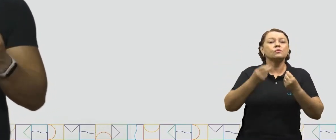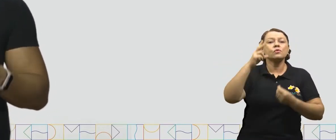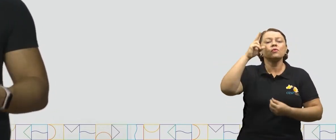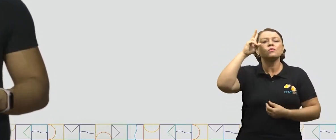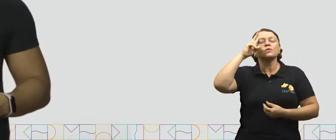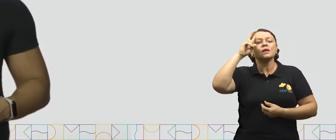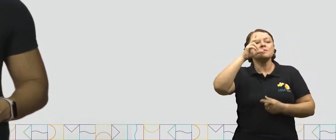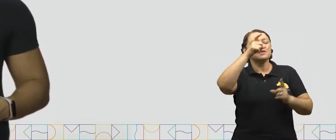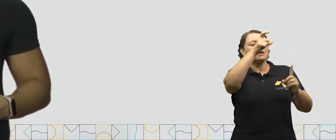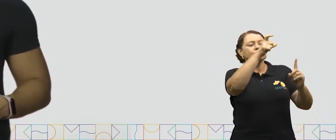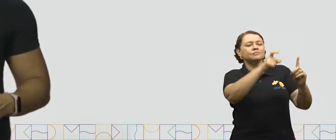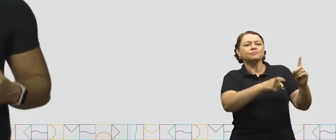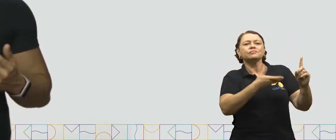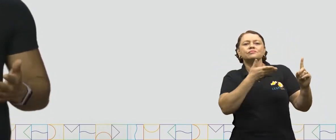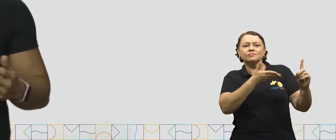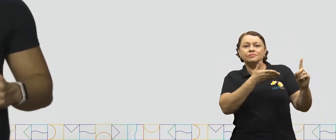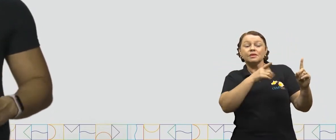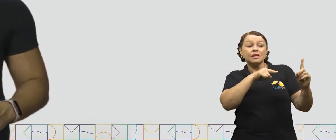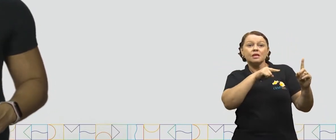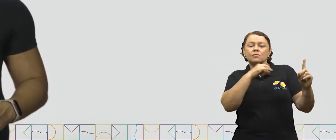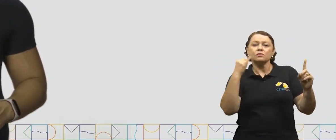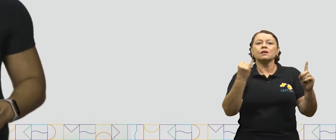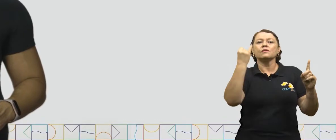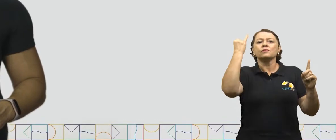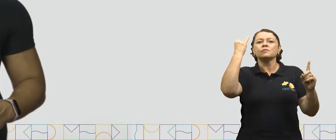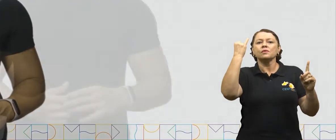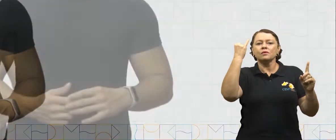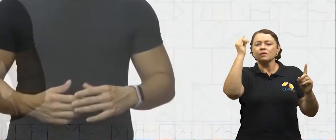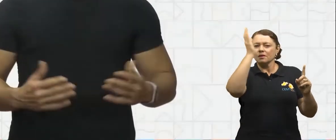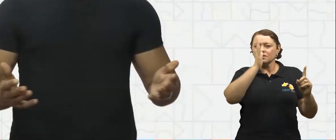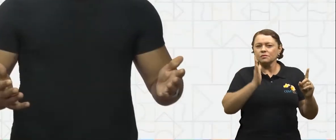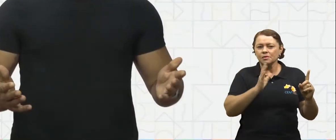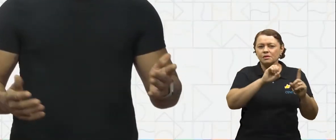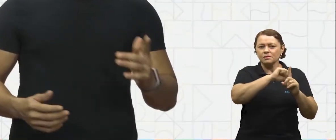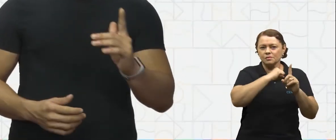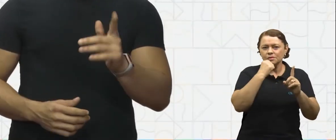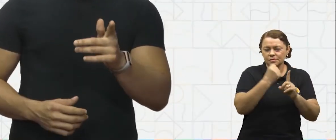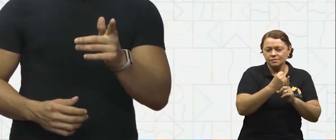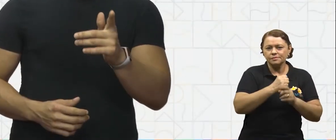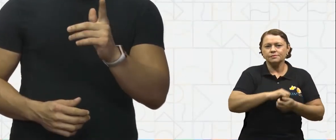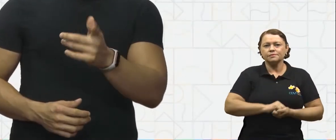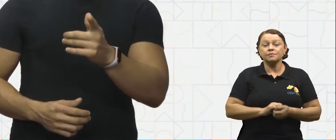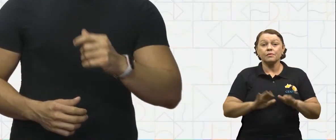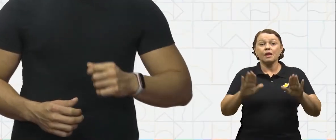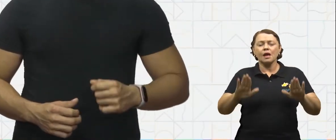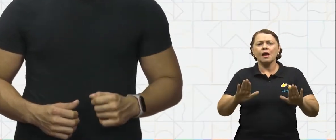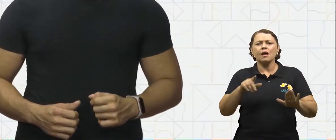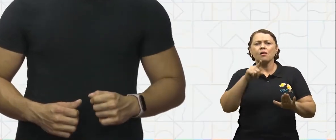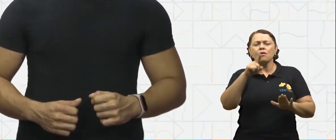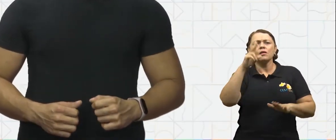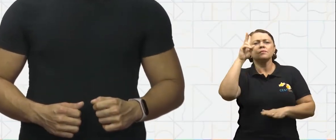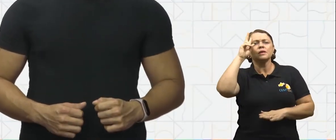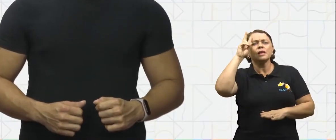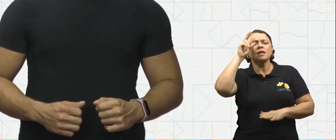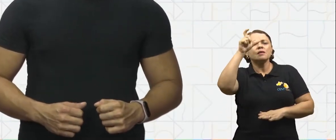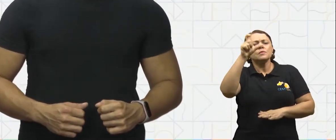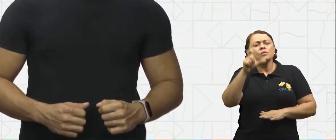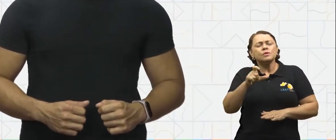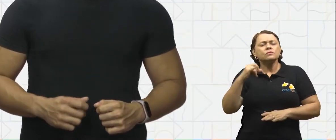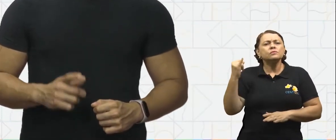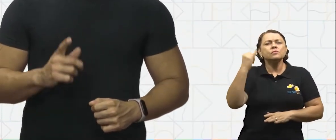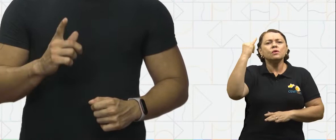lembrar de determinada pessoa e o quanto ela foi importante. Quero que tente lembrar agora alguém importante da sua